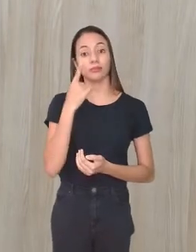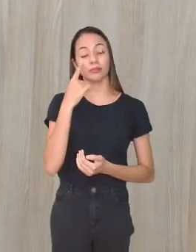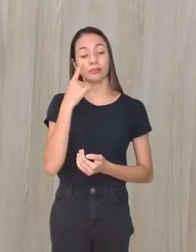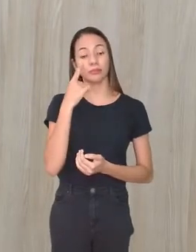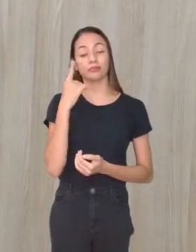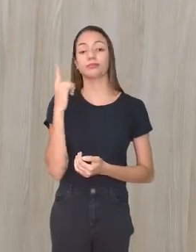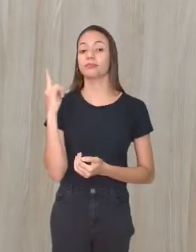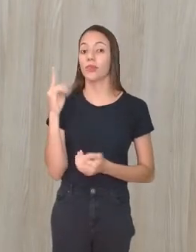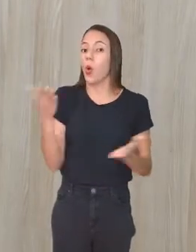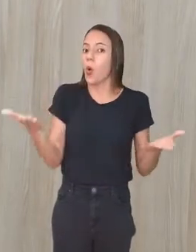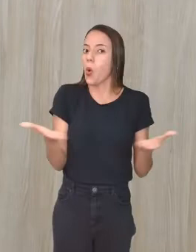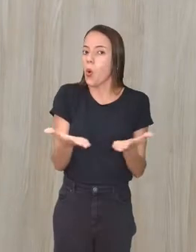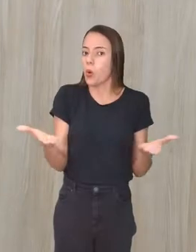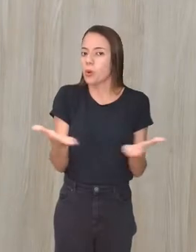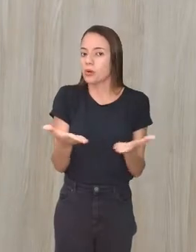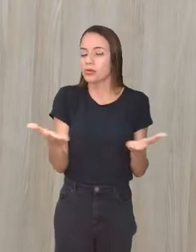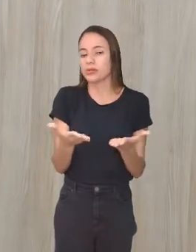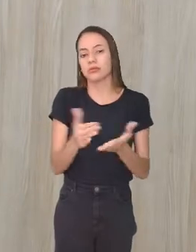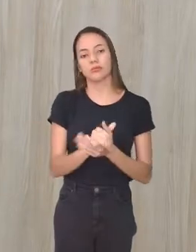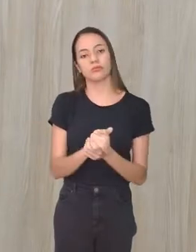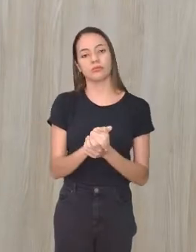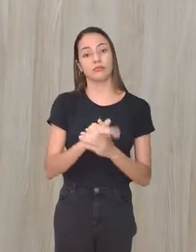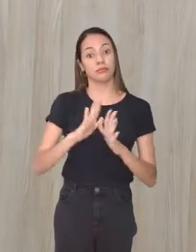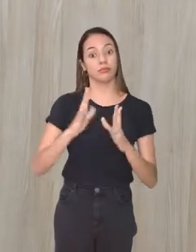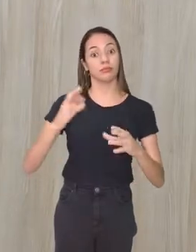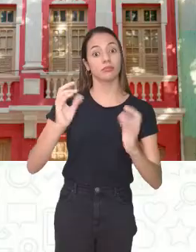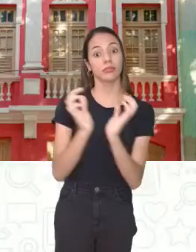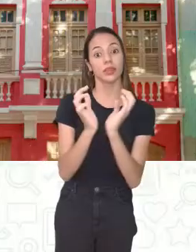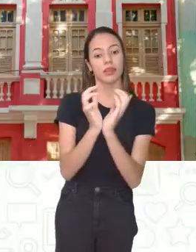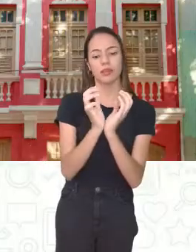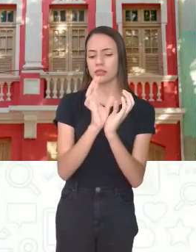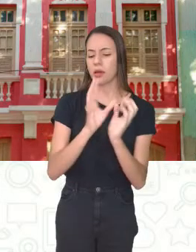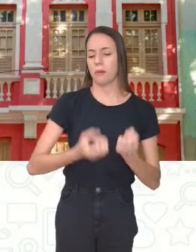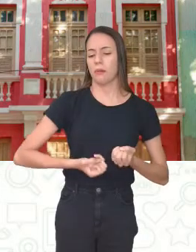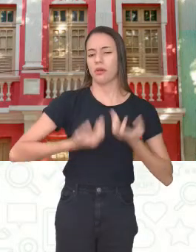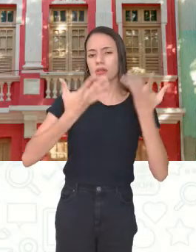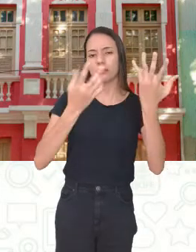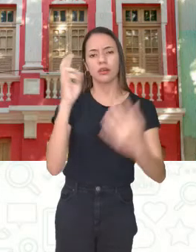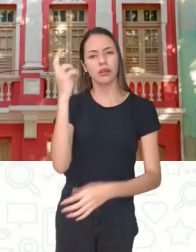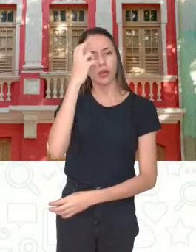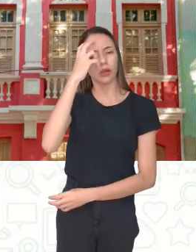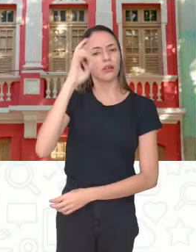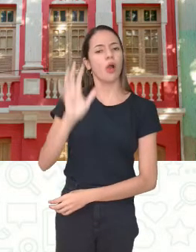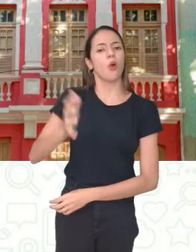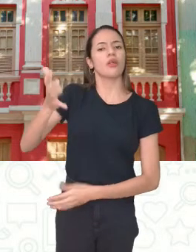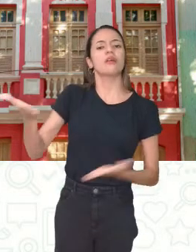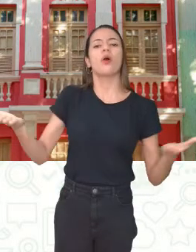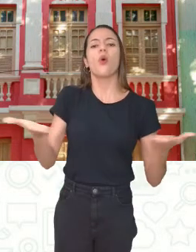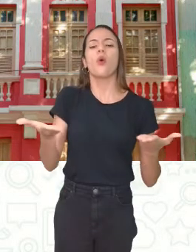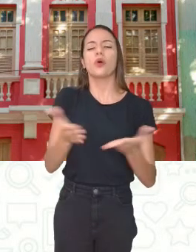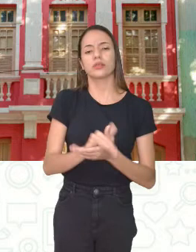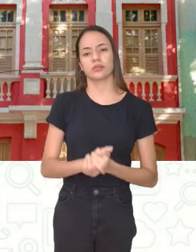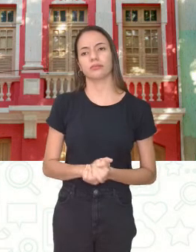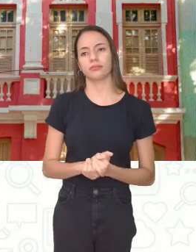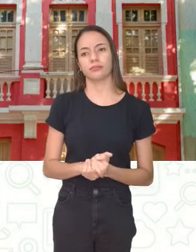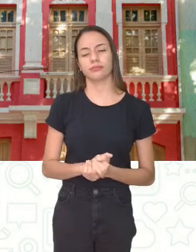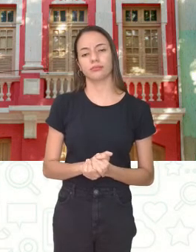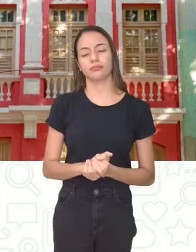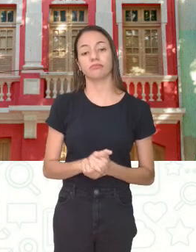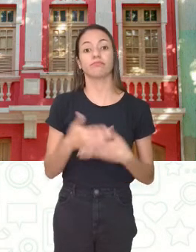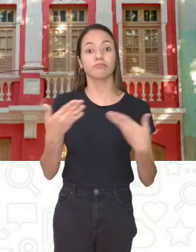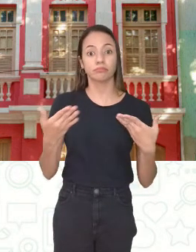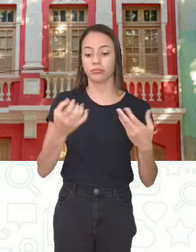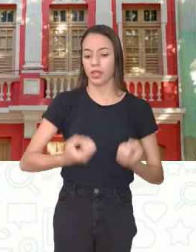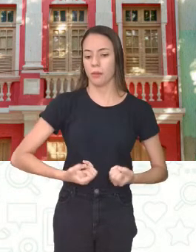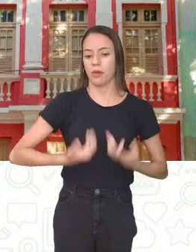em hoje em nossa cidade, algumas manifestações culturais atuais. A gente pode falar dessas manifestações